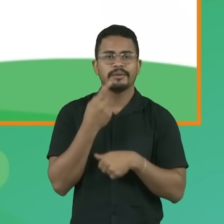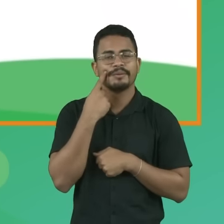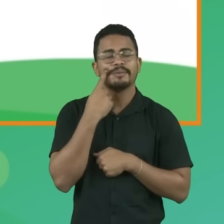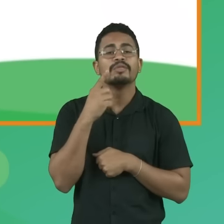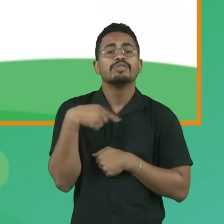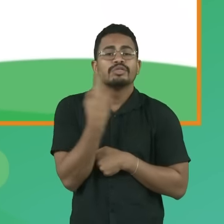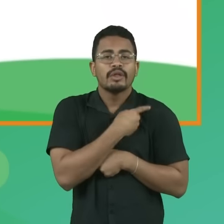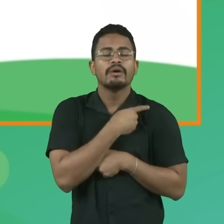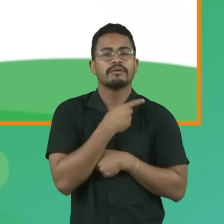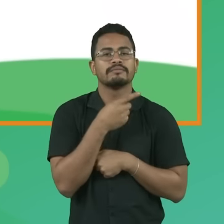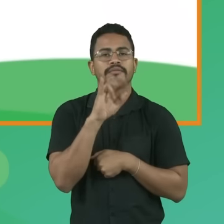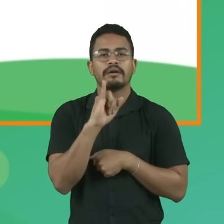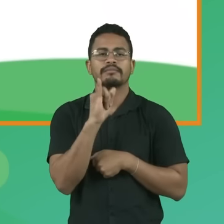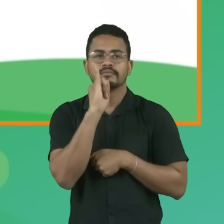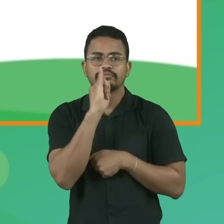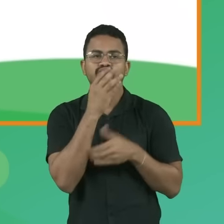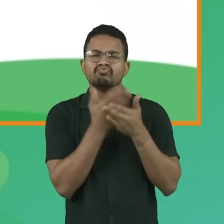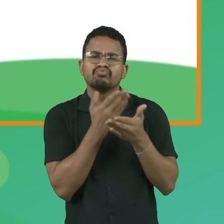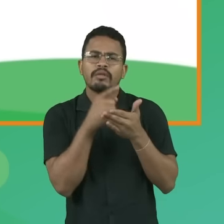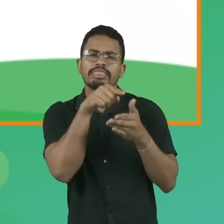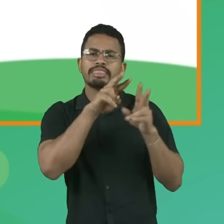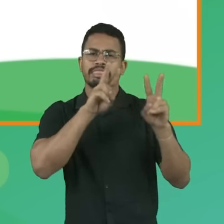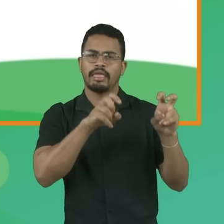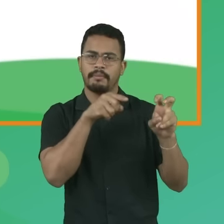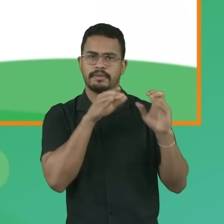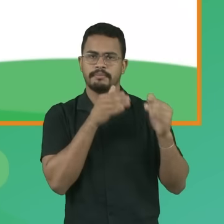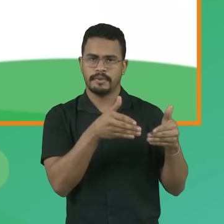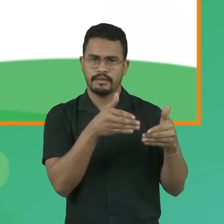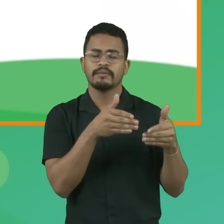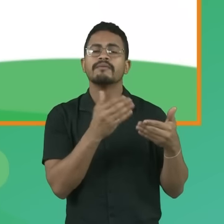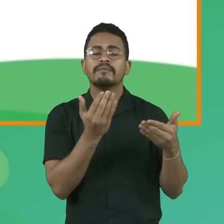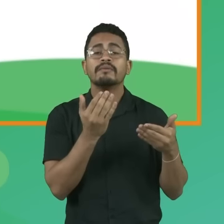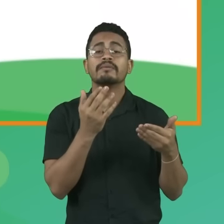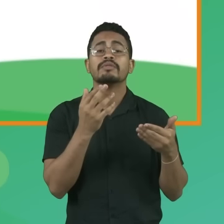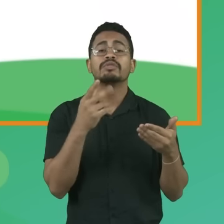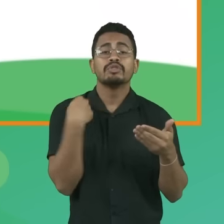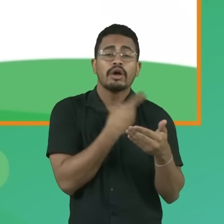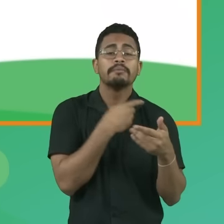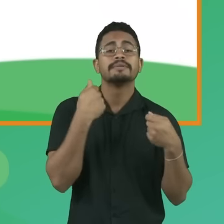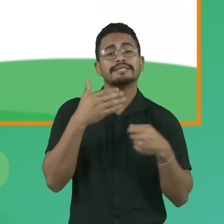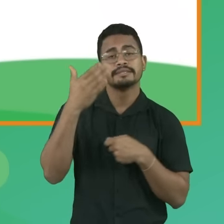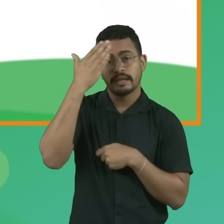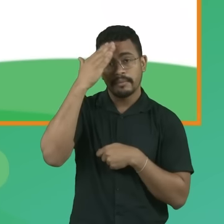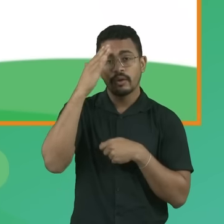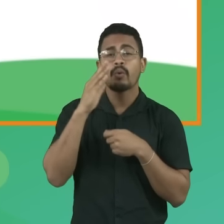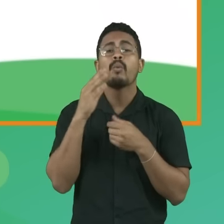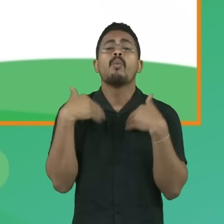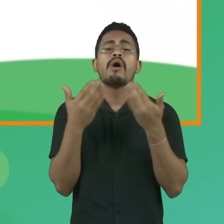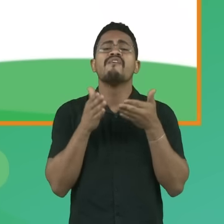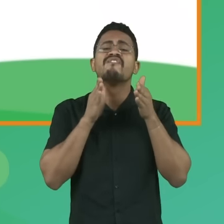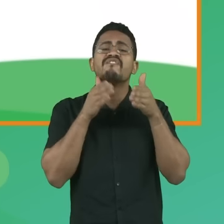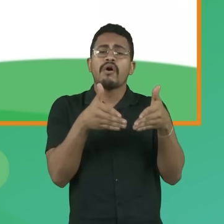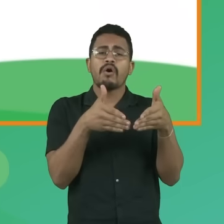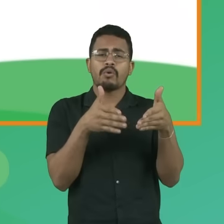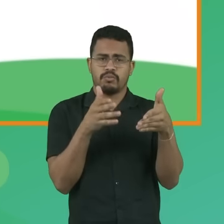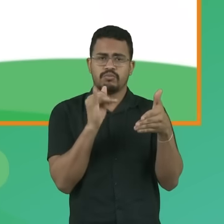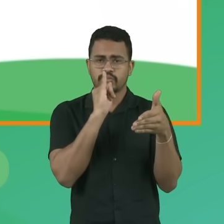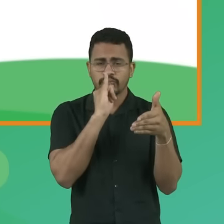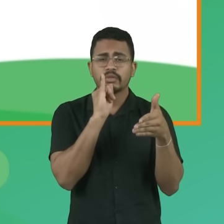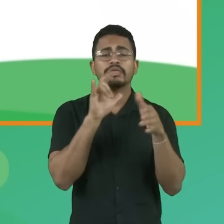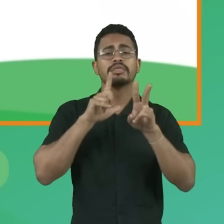vai trabalhar uma temática, quando a gente vai estudar, na verdade, né? A gente precisa saber ter um foco, né? Se a gente definir o